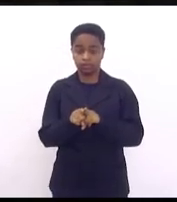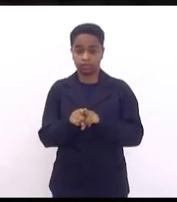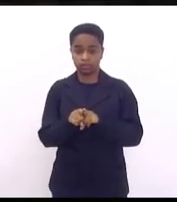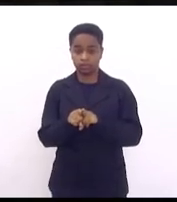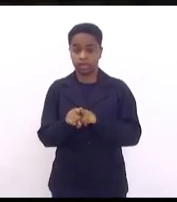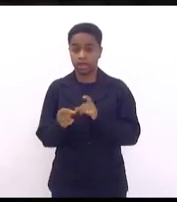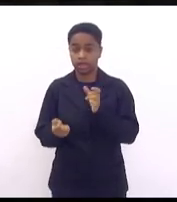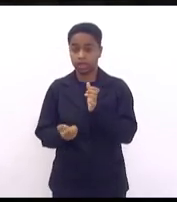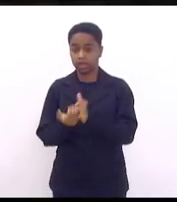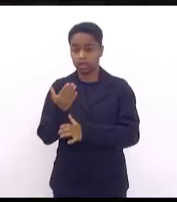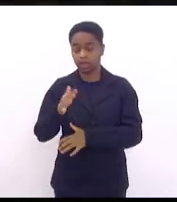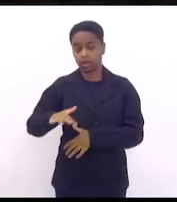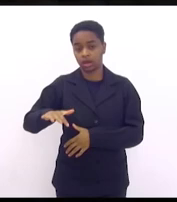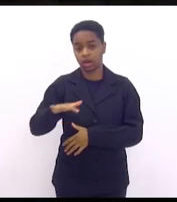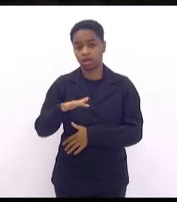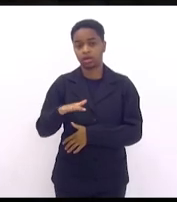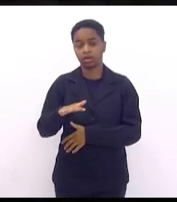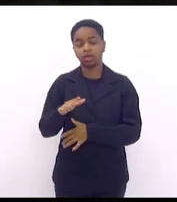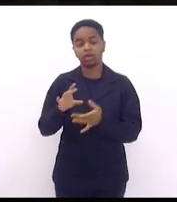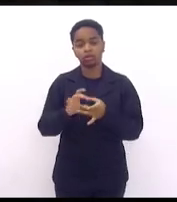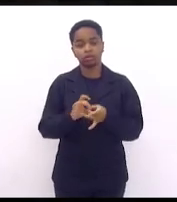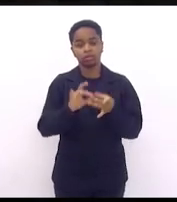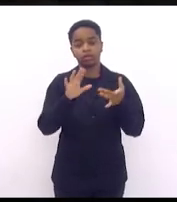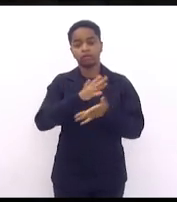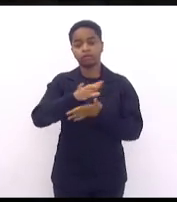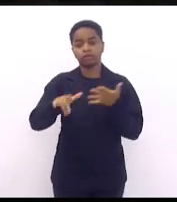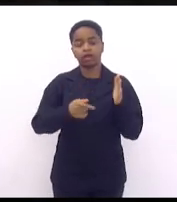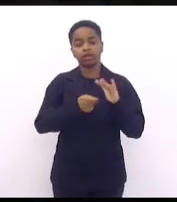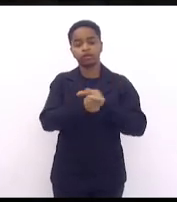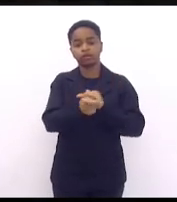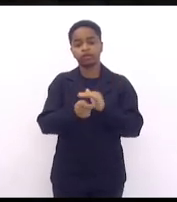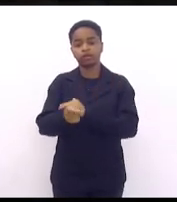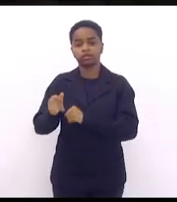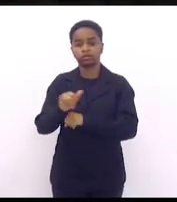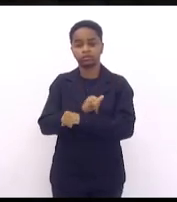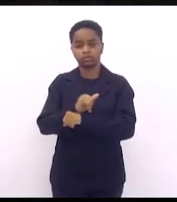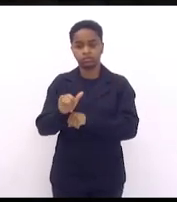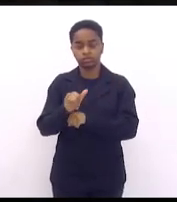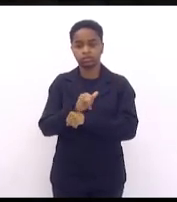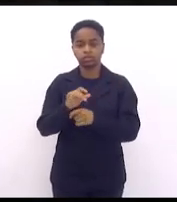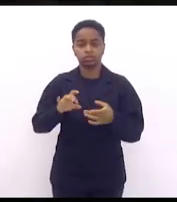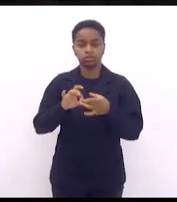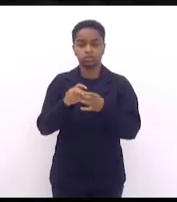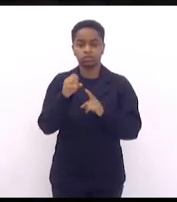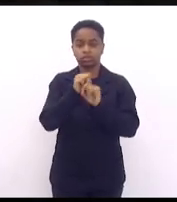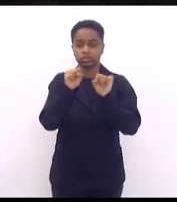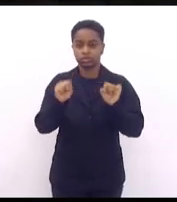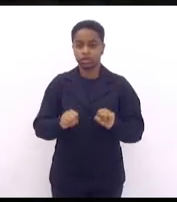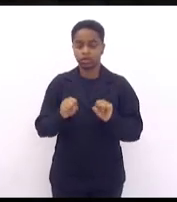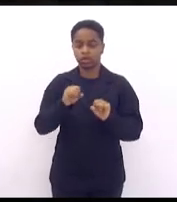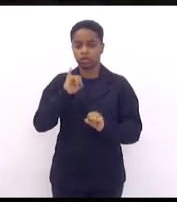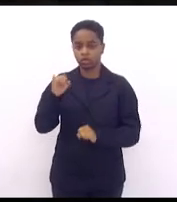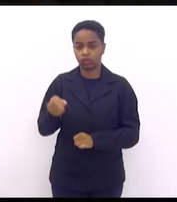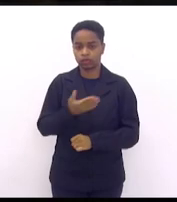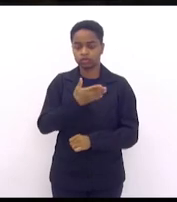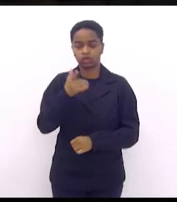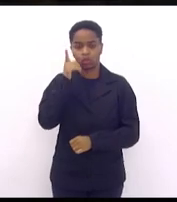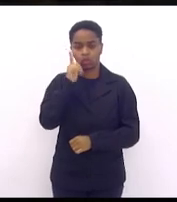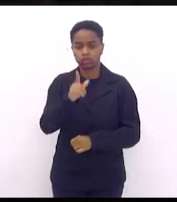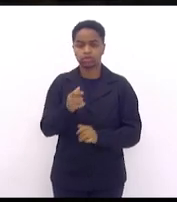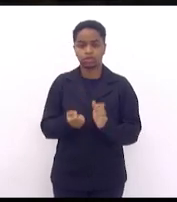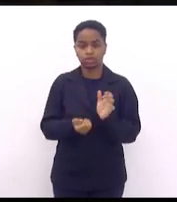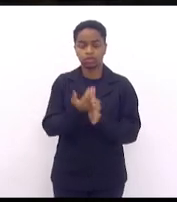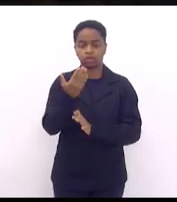criação desse complexo permite que diversos investimentos estratégicos para o sistema de inovação possam ser